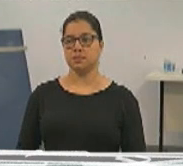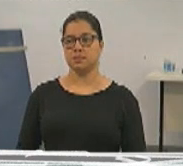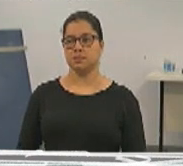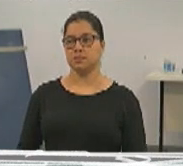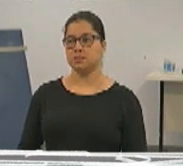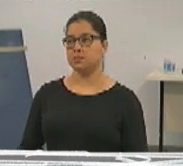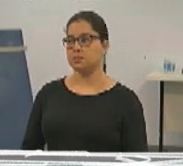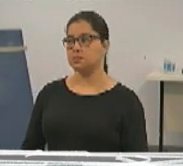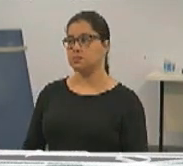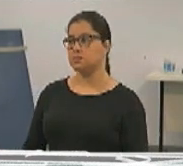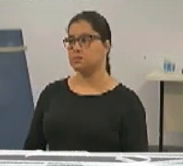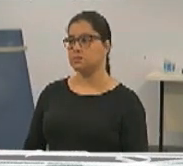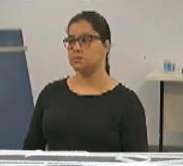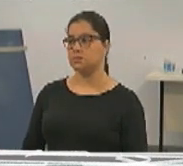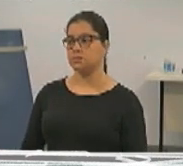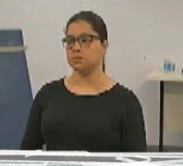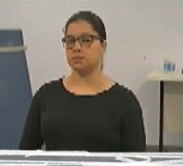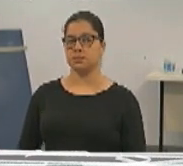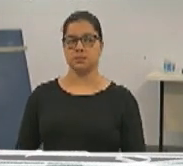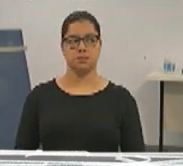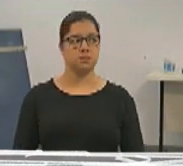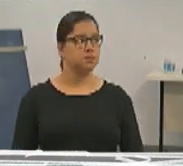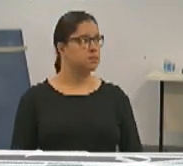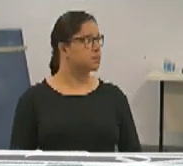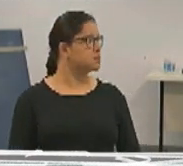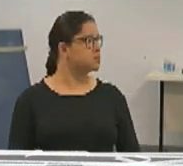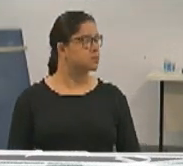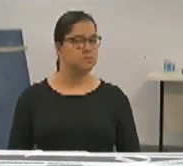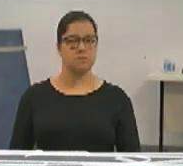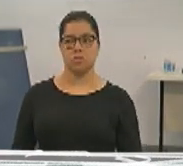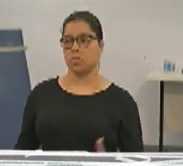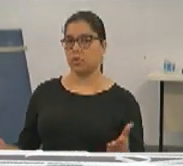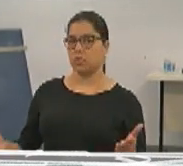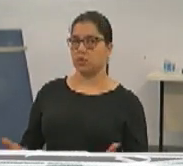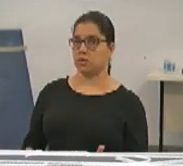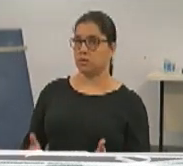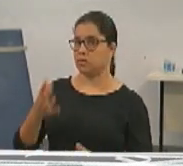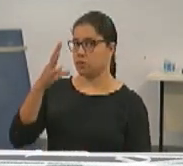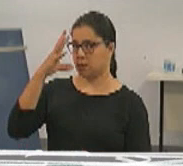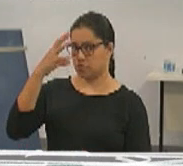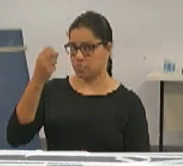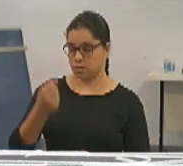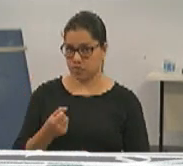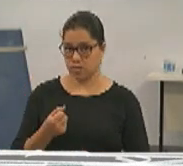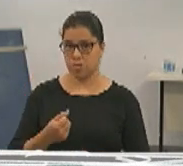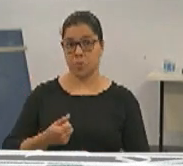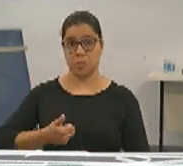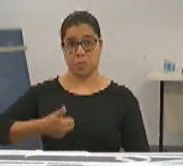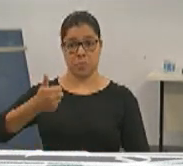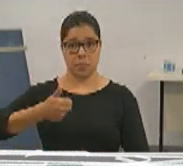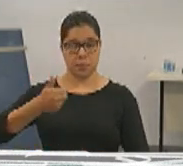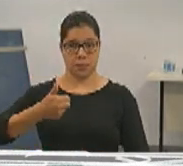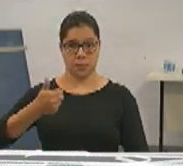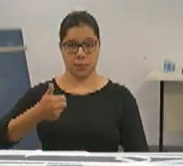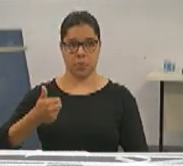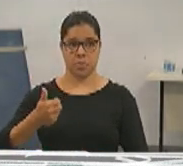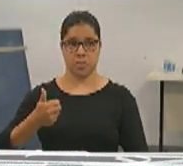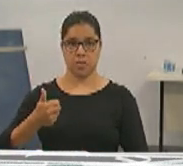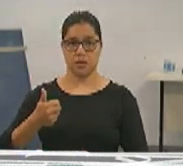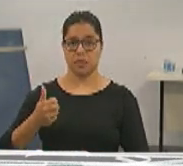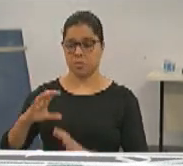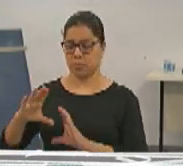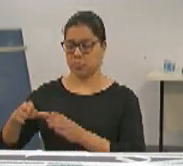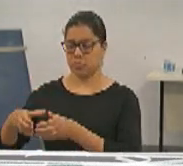Então, com a ordem que foi tirada, o candidato 1, da chapa 1,